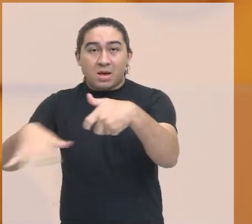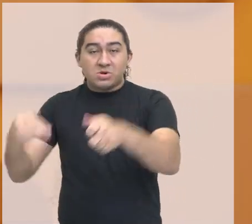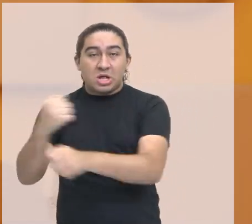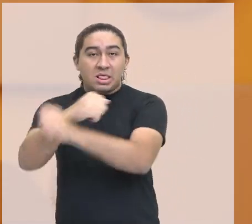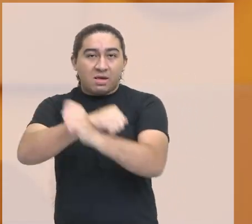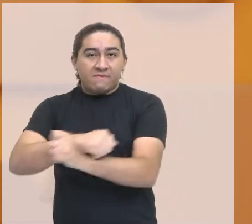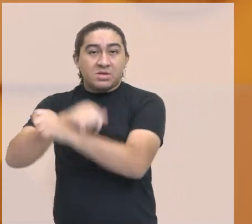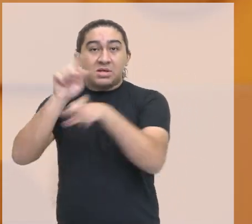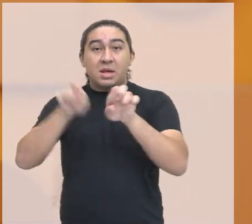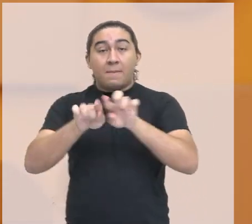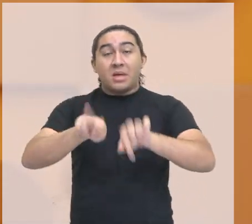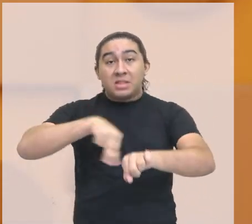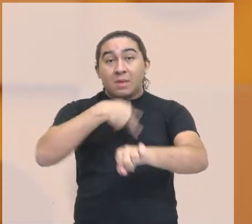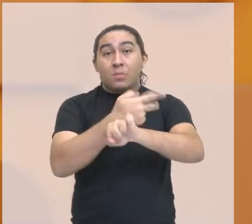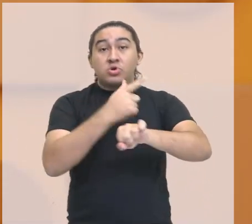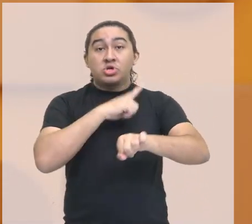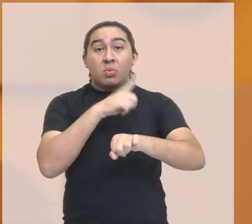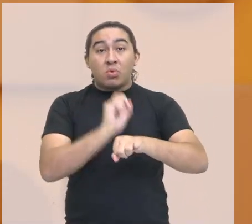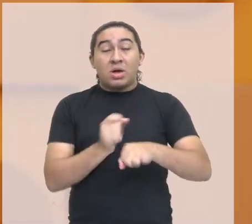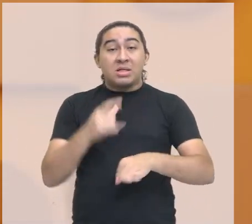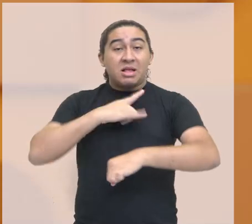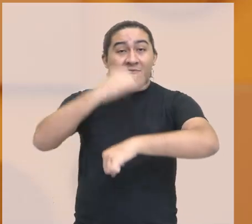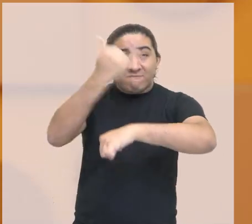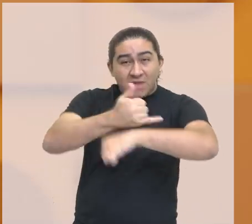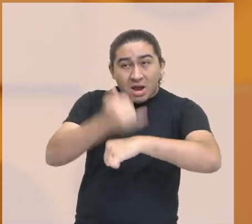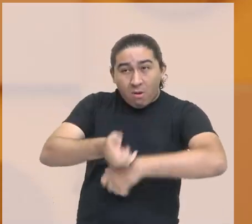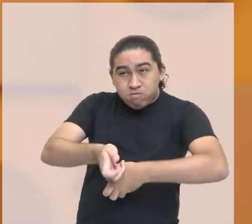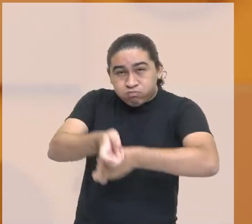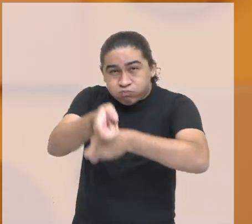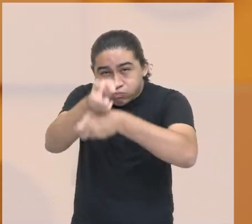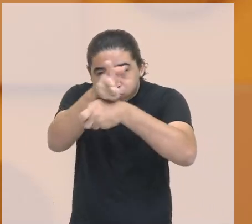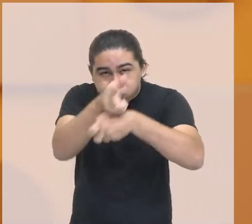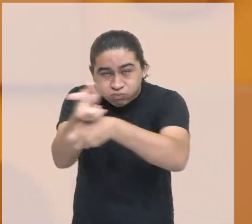ele enviava a divisão de tanques blindados, a